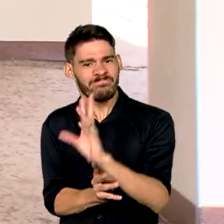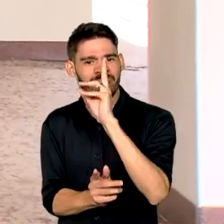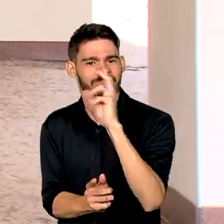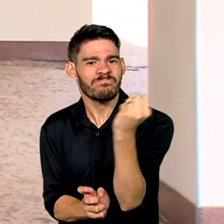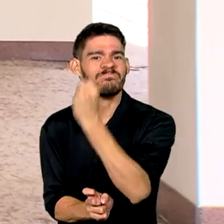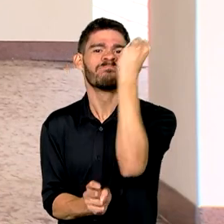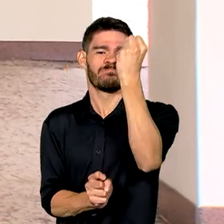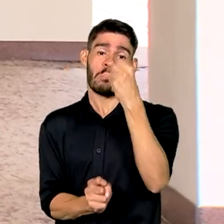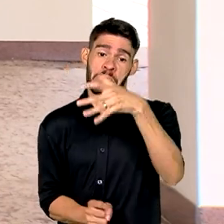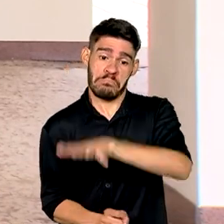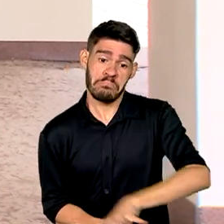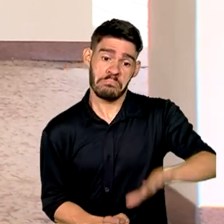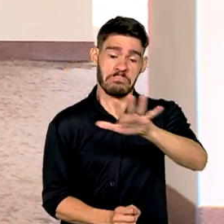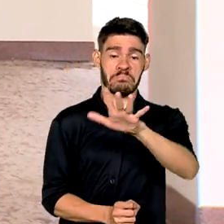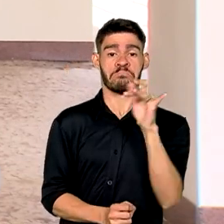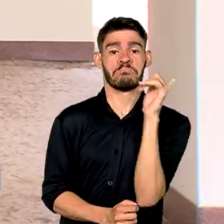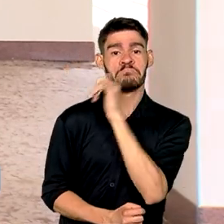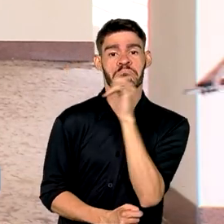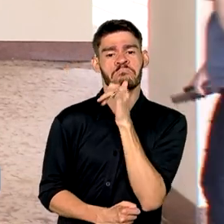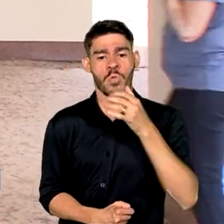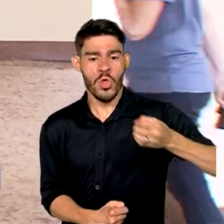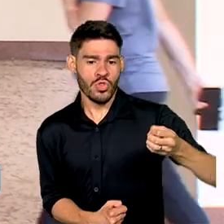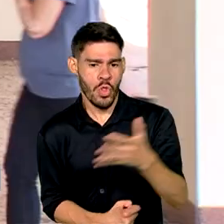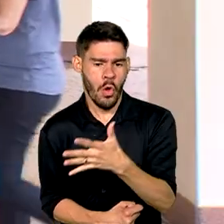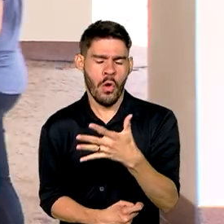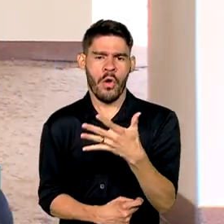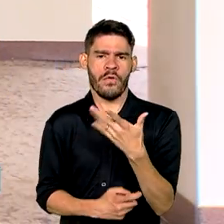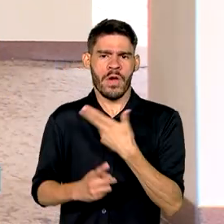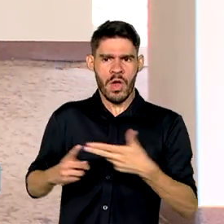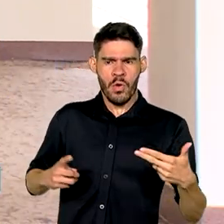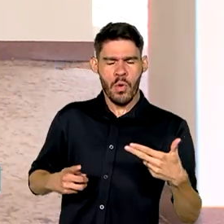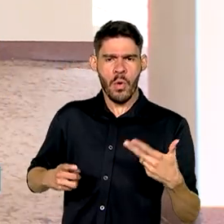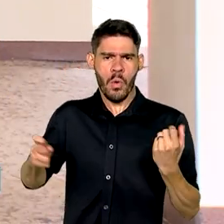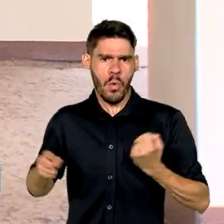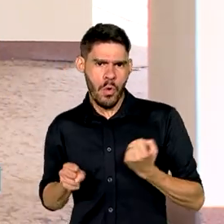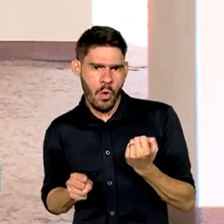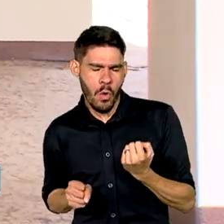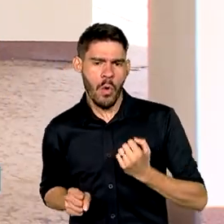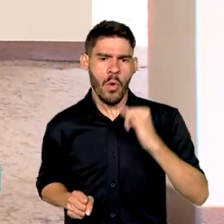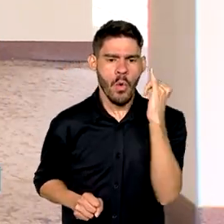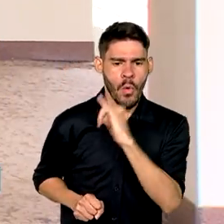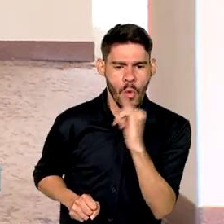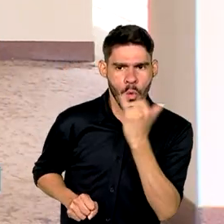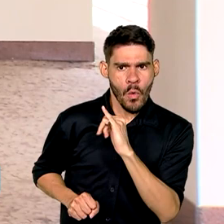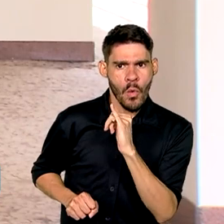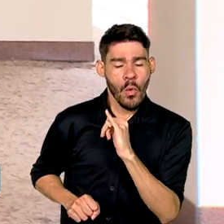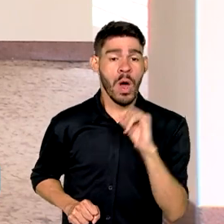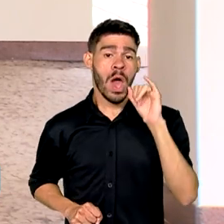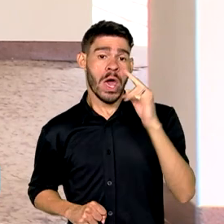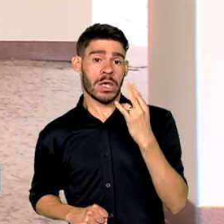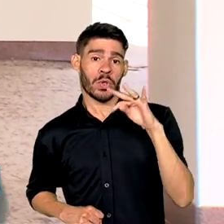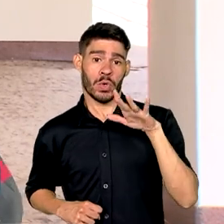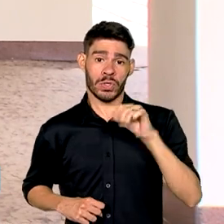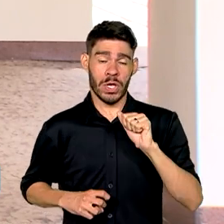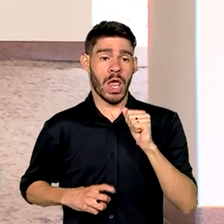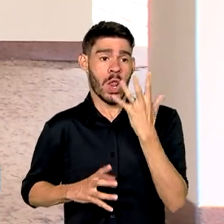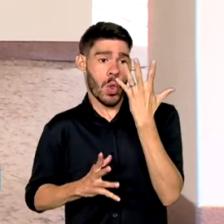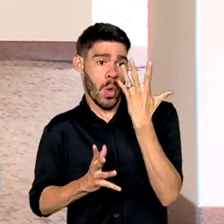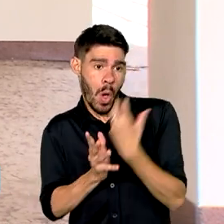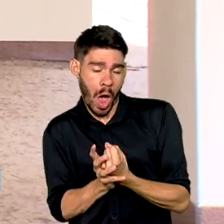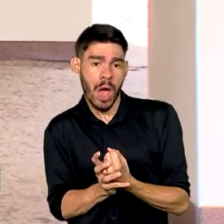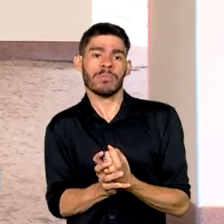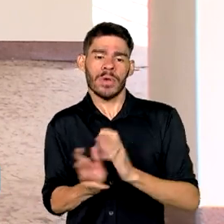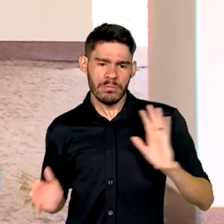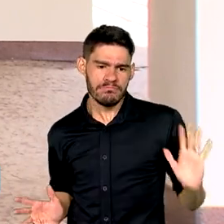no setor. Energia renovável, veículos elétricos, hidrogênio e captura de carbono